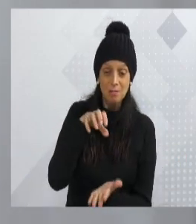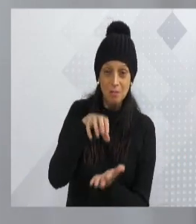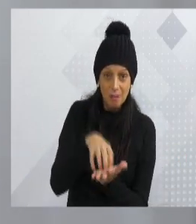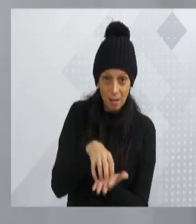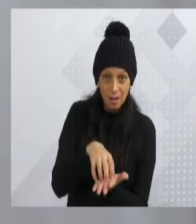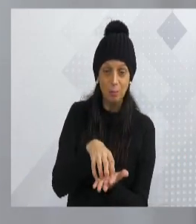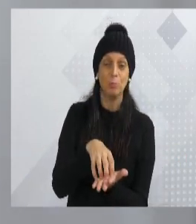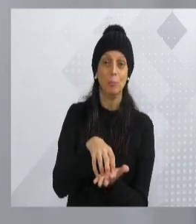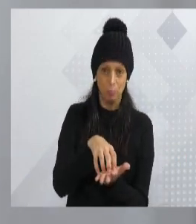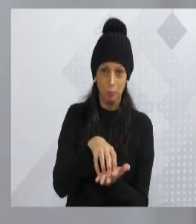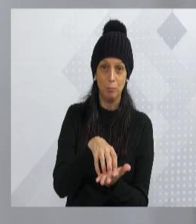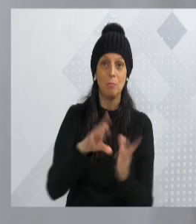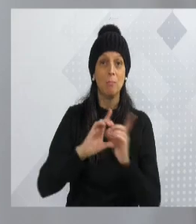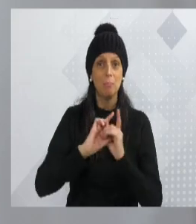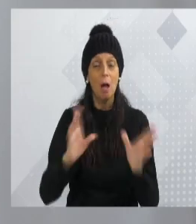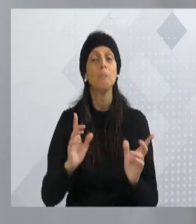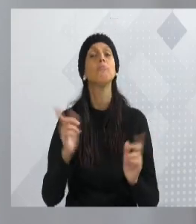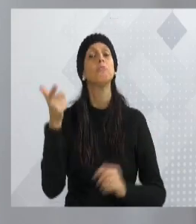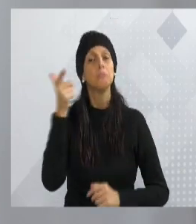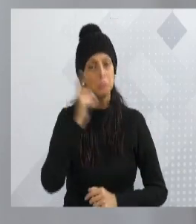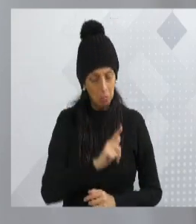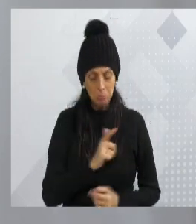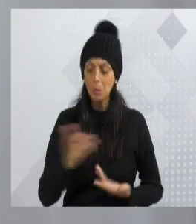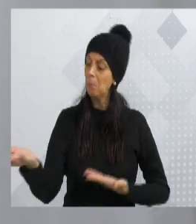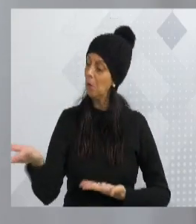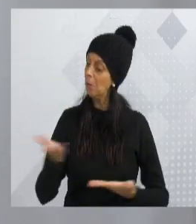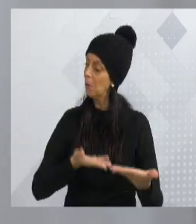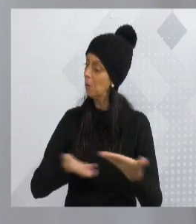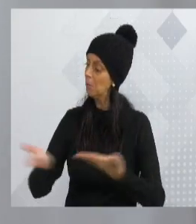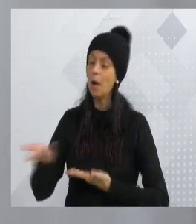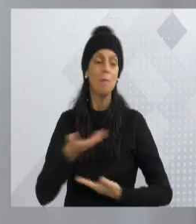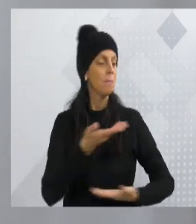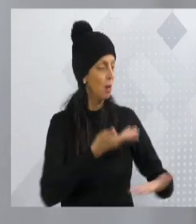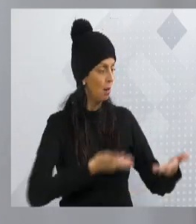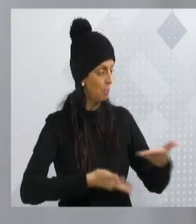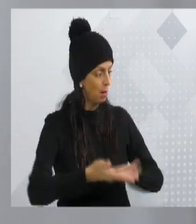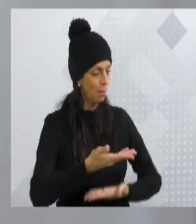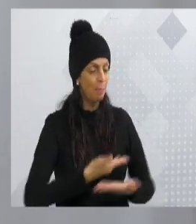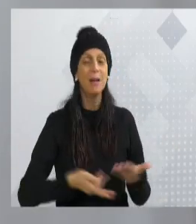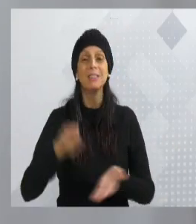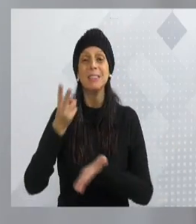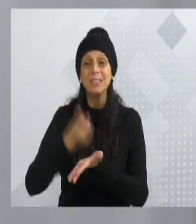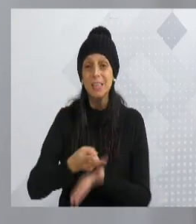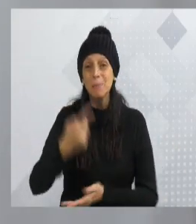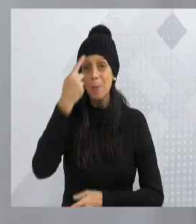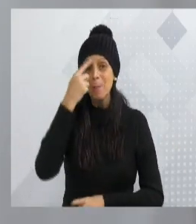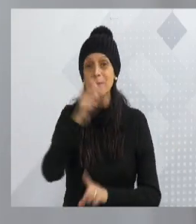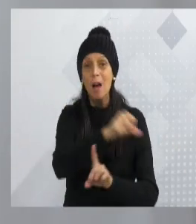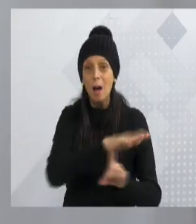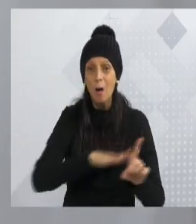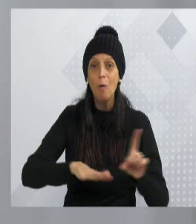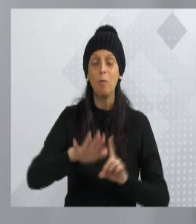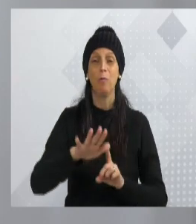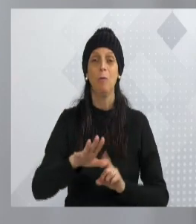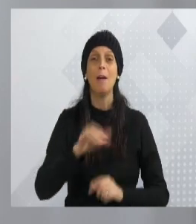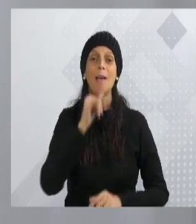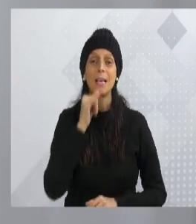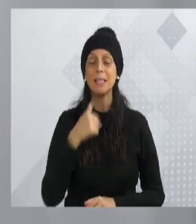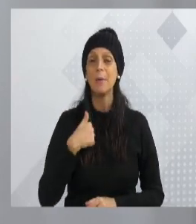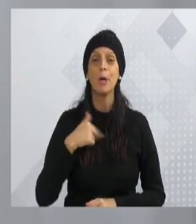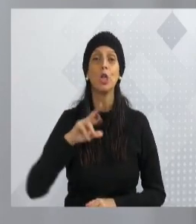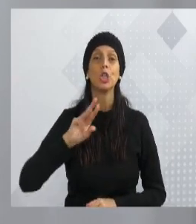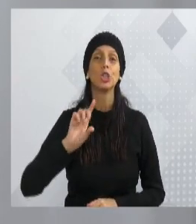a capacidade de alugar de construir de ver o que é melhor para a sociedade e não sermos conta por ser contra porque outro